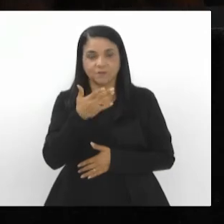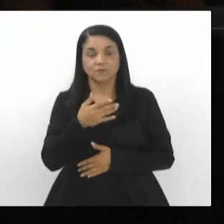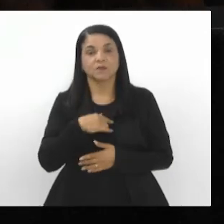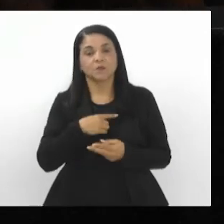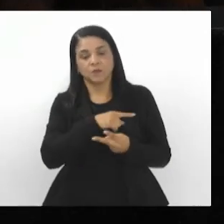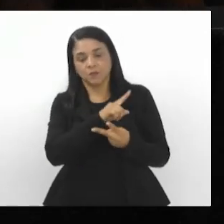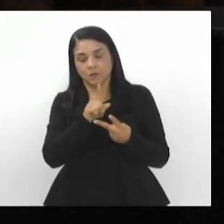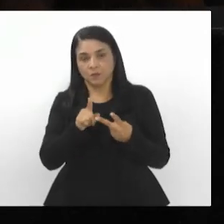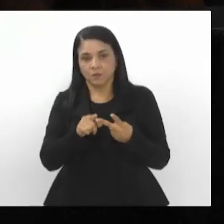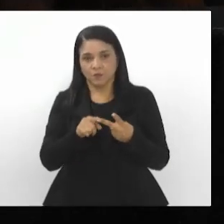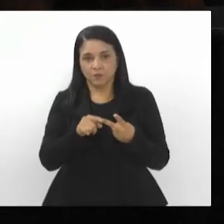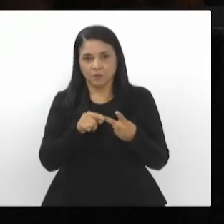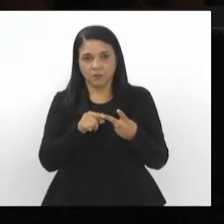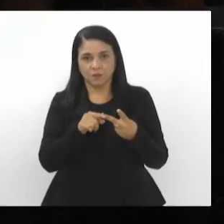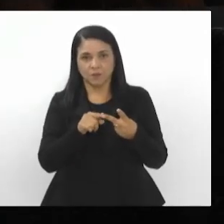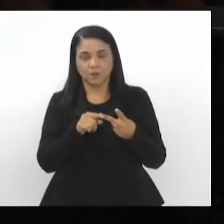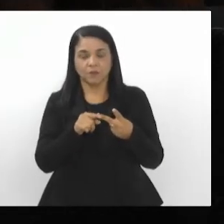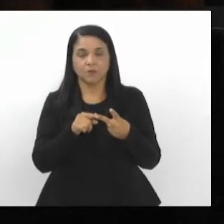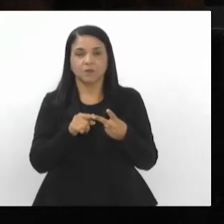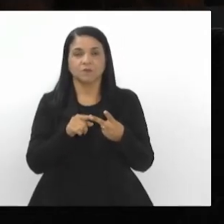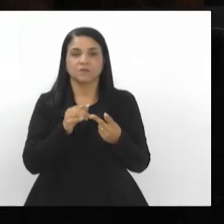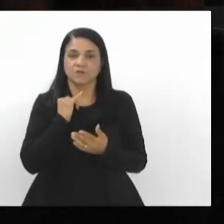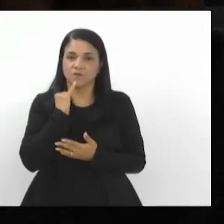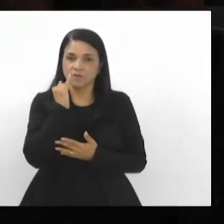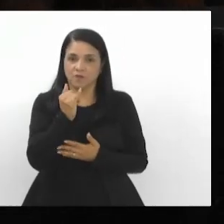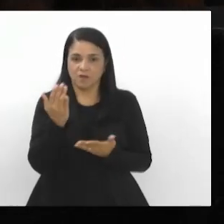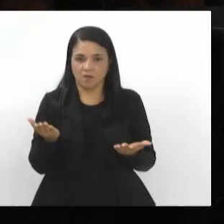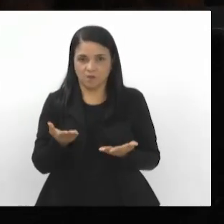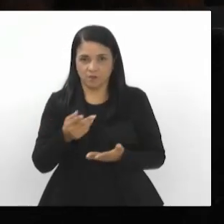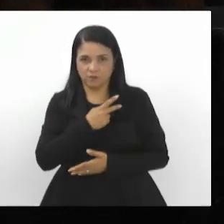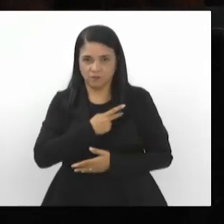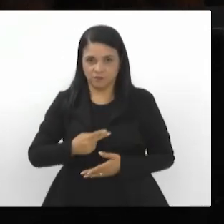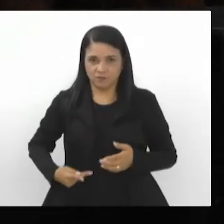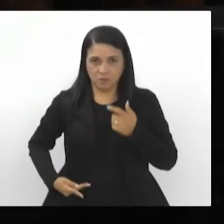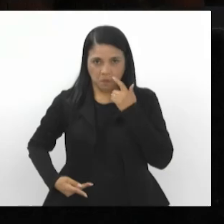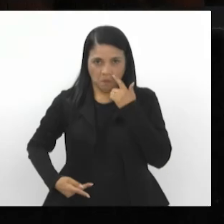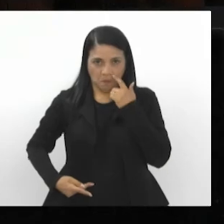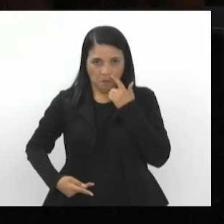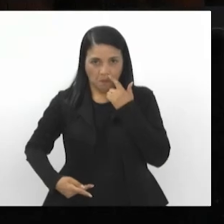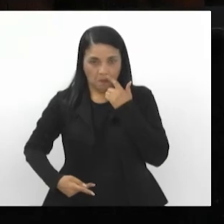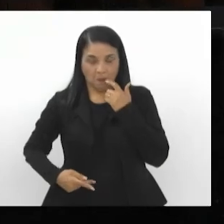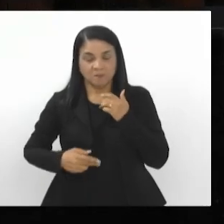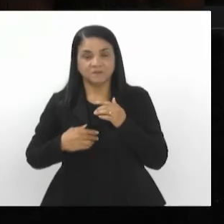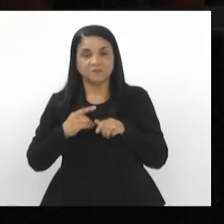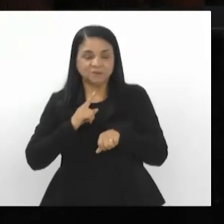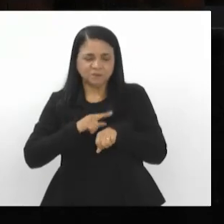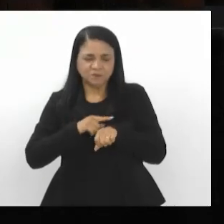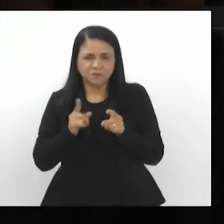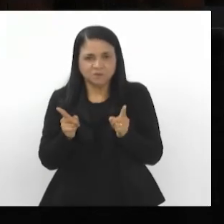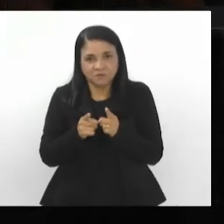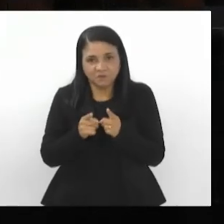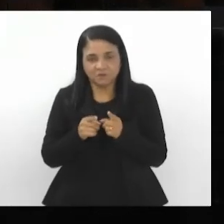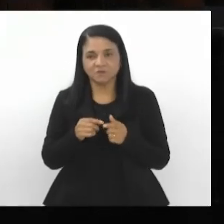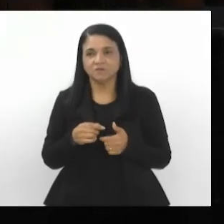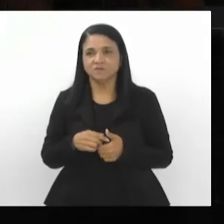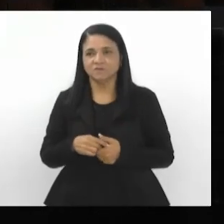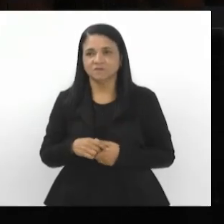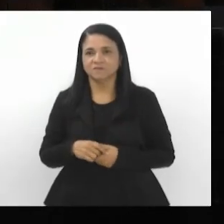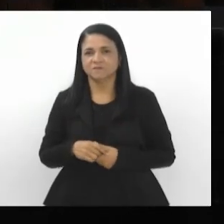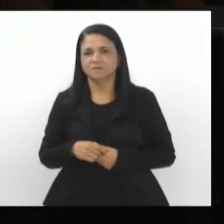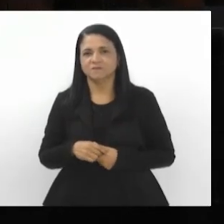senhora presidenta, que venho tratar aqui nesse pouquinho tempo que me resta... Cadê? Quanto tempo?